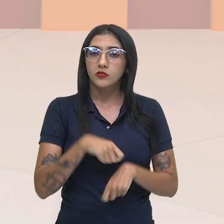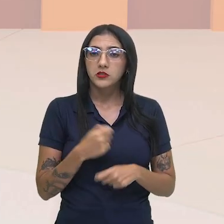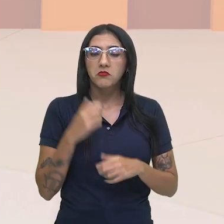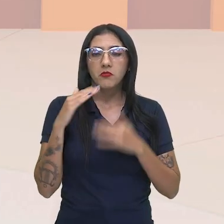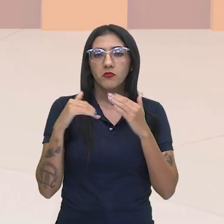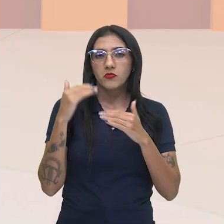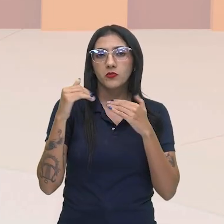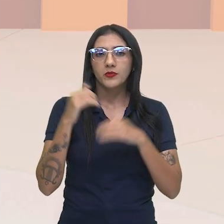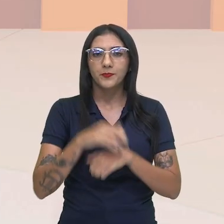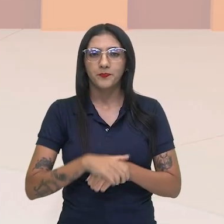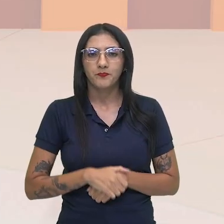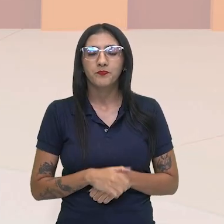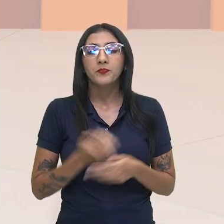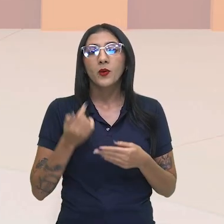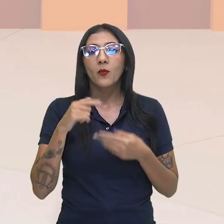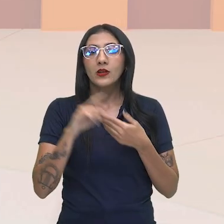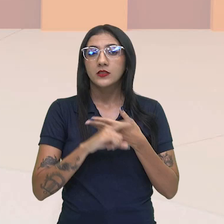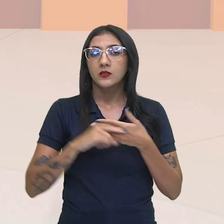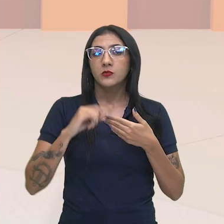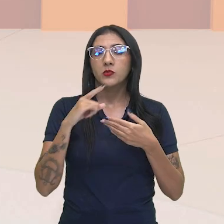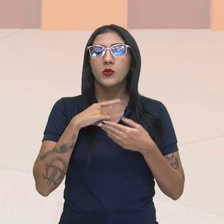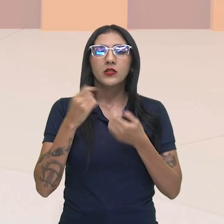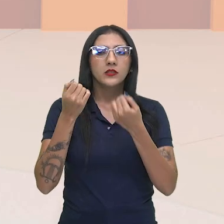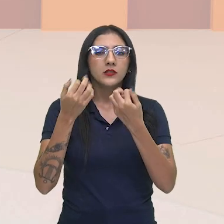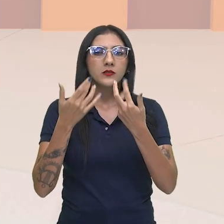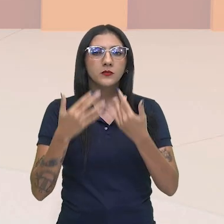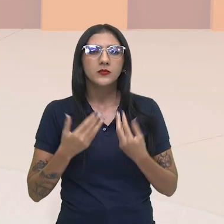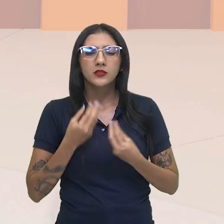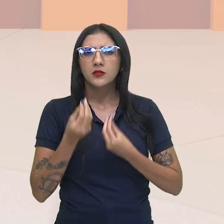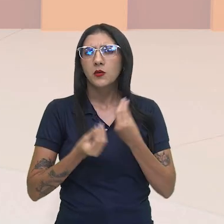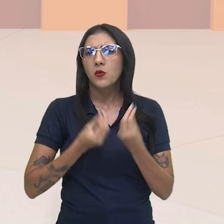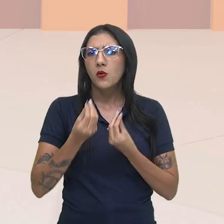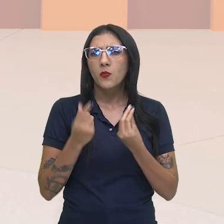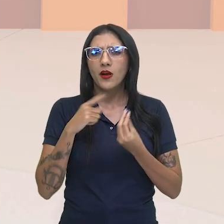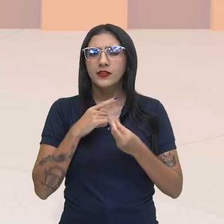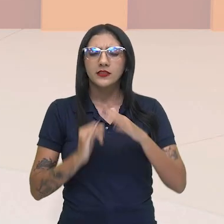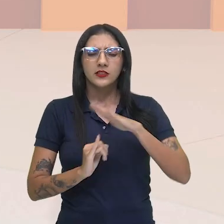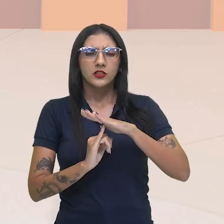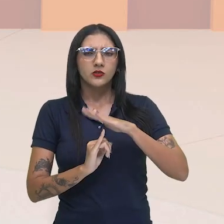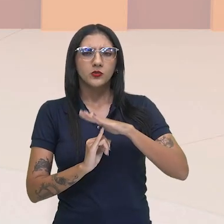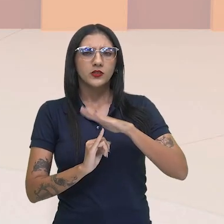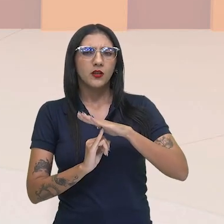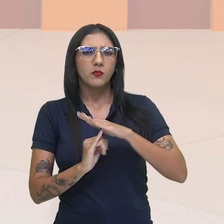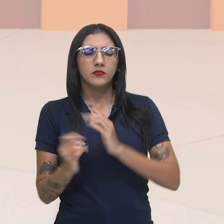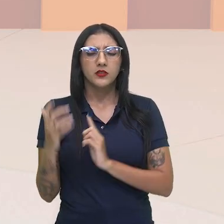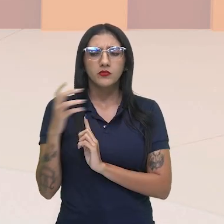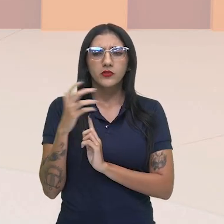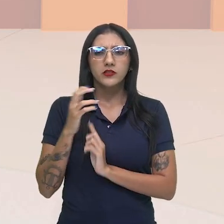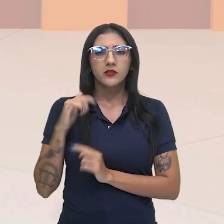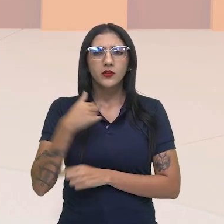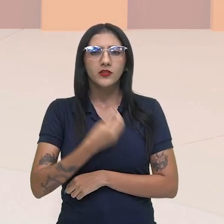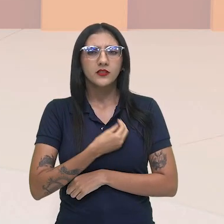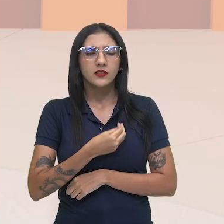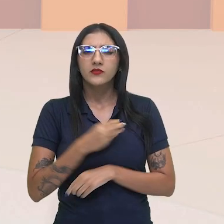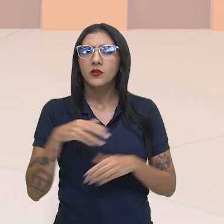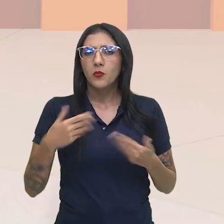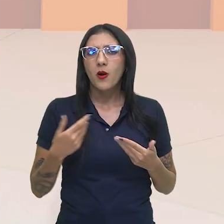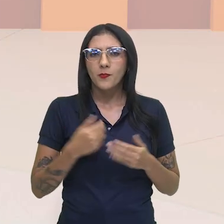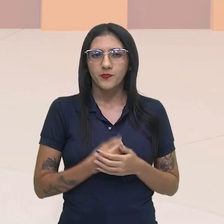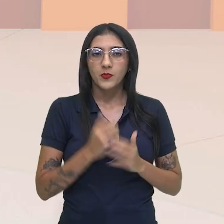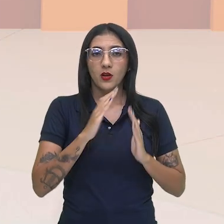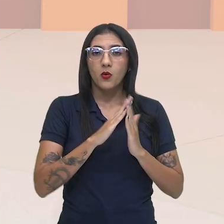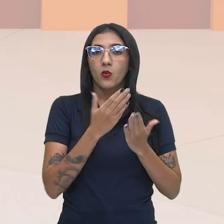Segundo Foucault, essa microfísica do poder, essas instituições que fazem isso, é a escola,